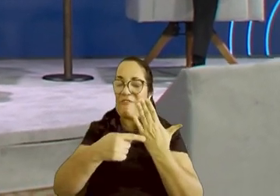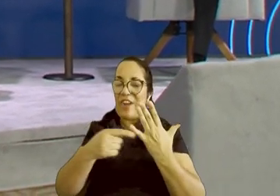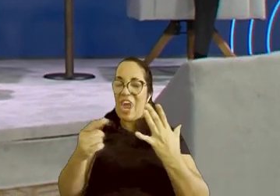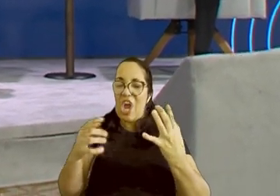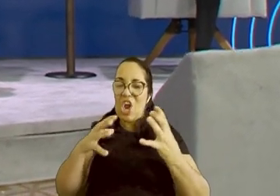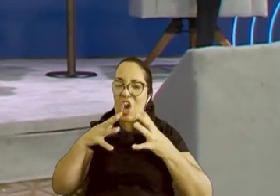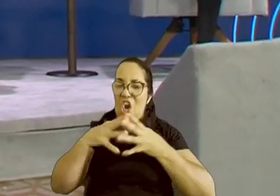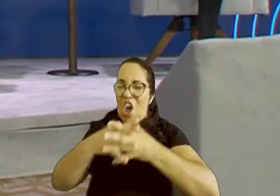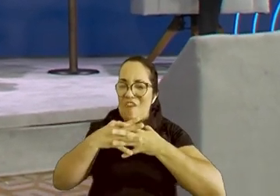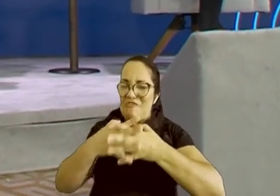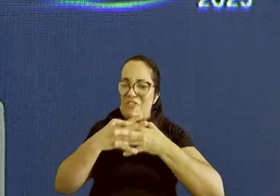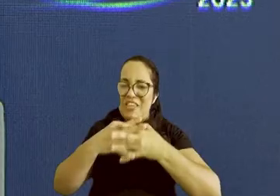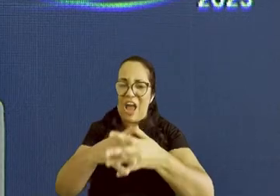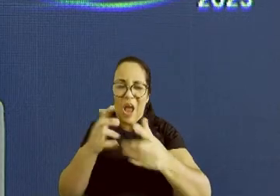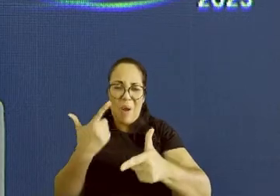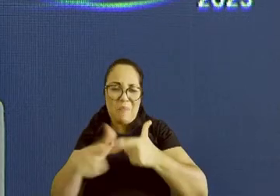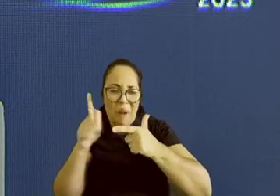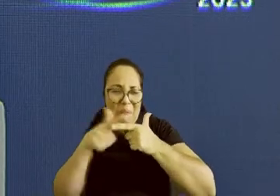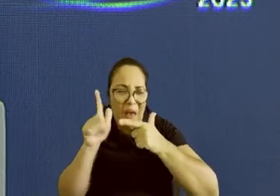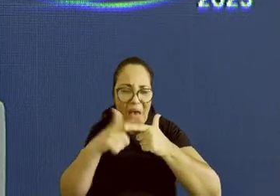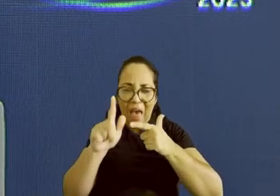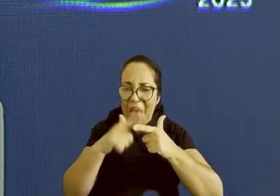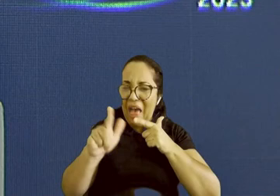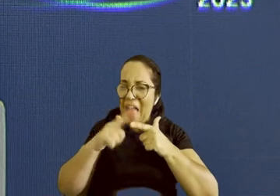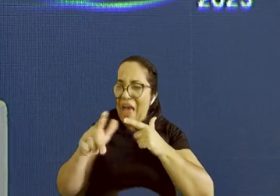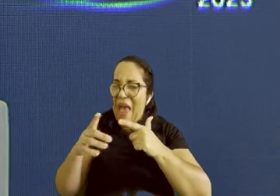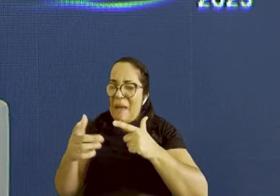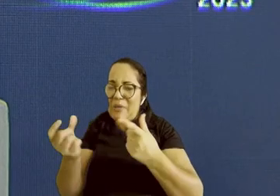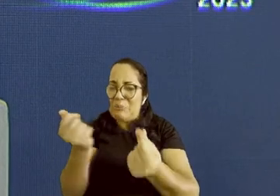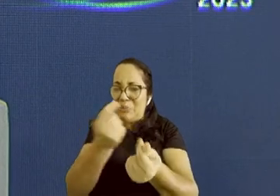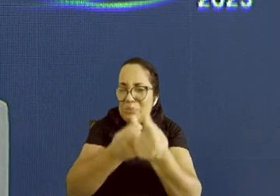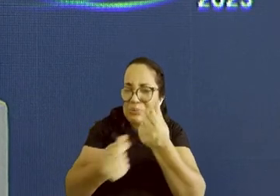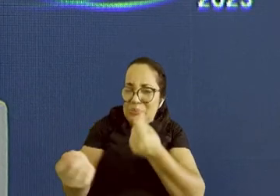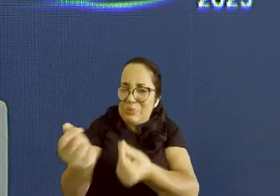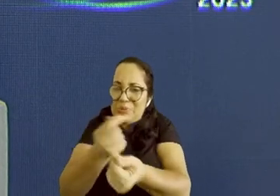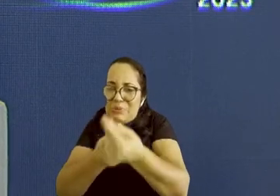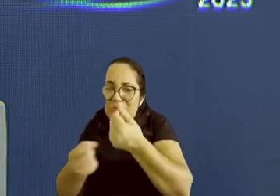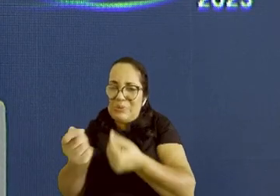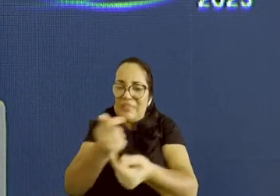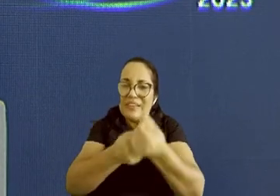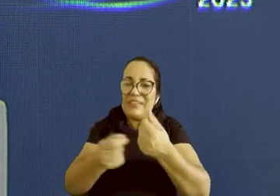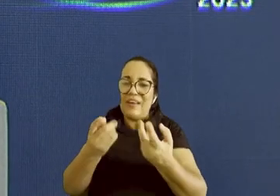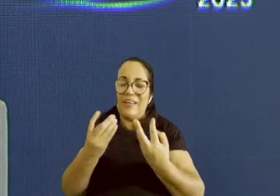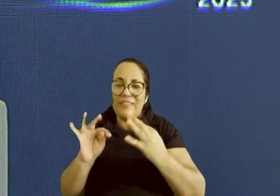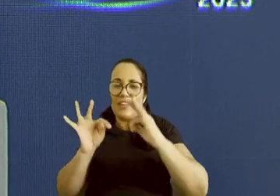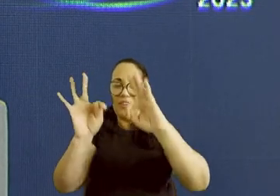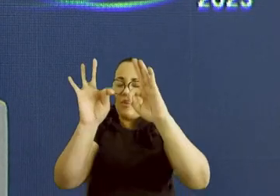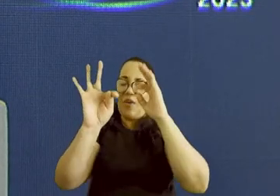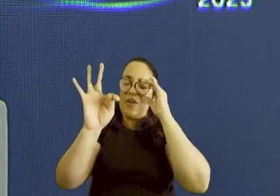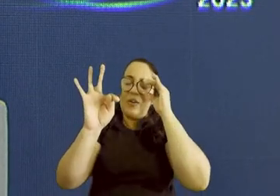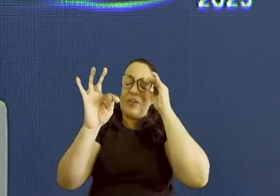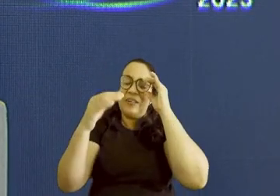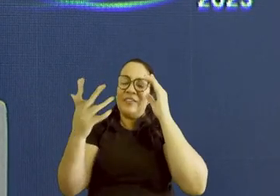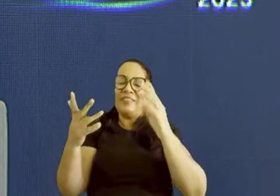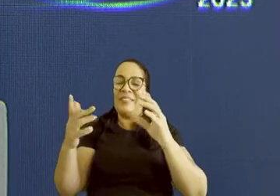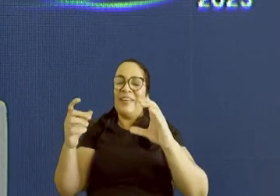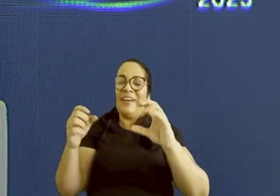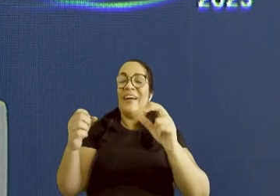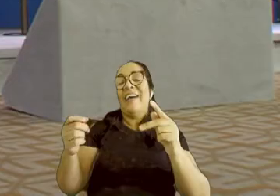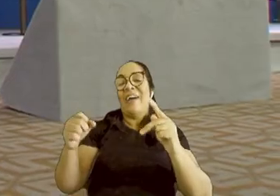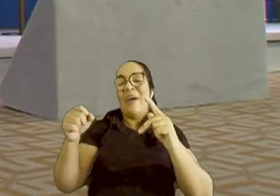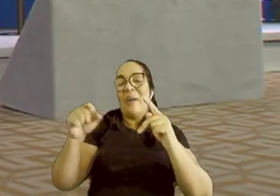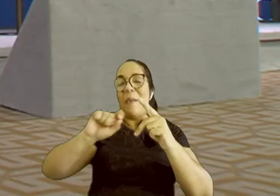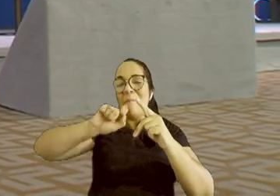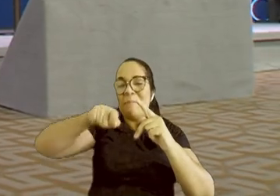a confusão que tem uma transição seja ela tecnológica entrada por exemplo de pixel pendente ou algum cenário econômico